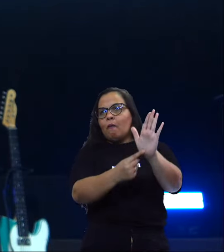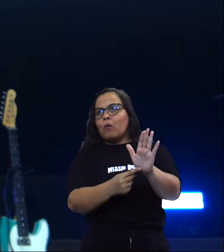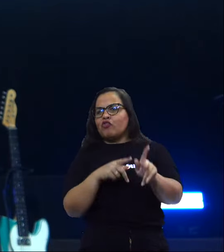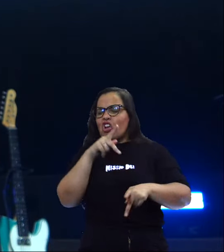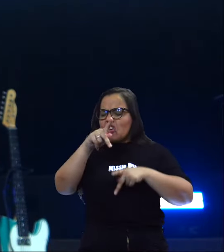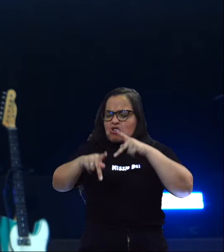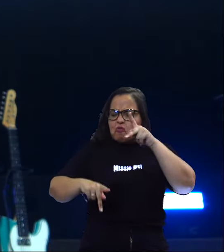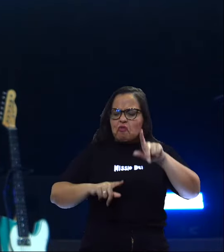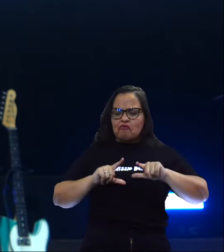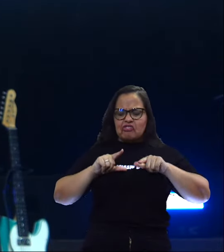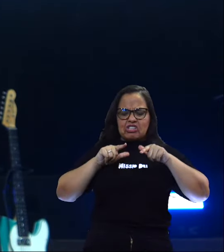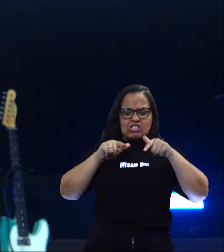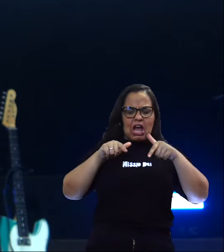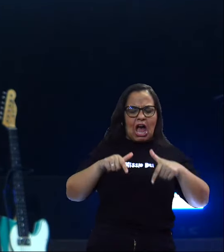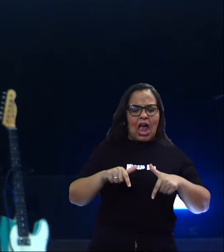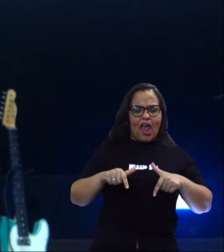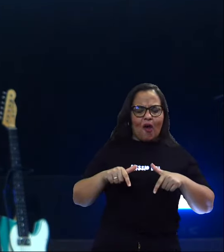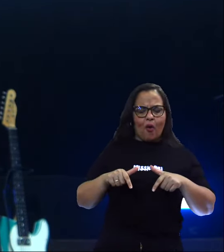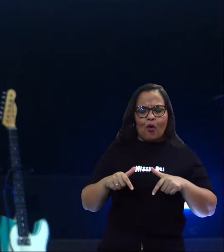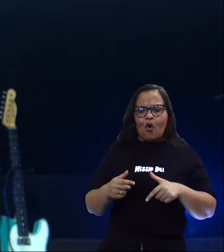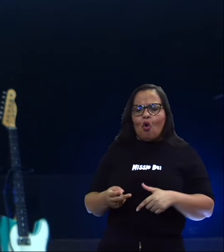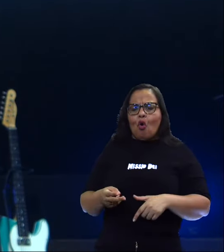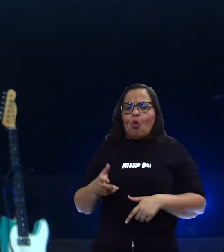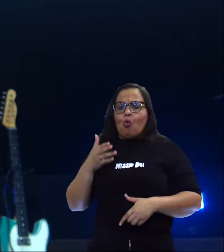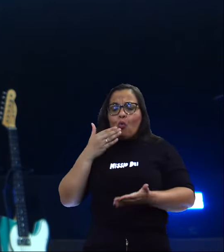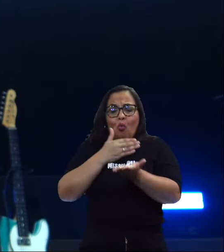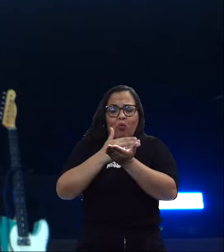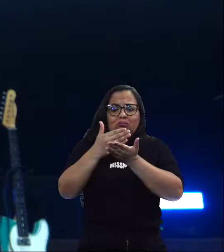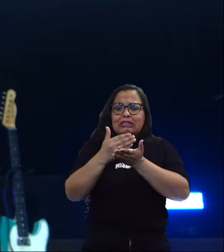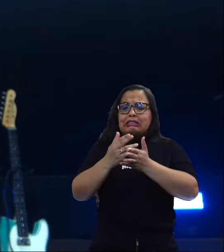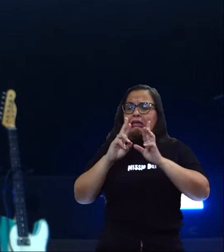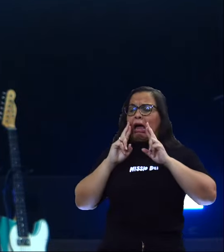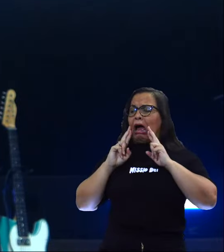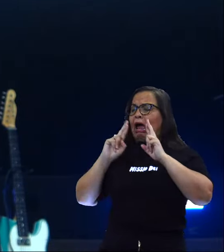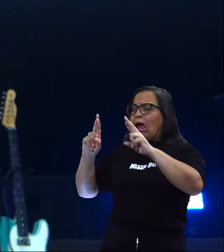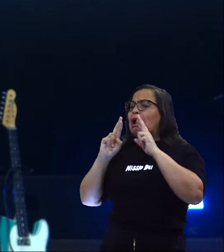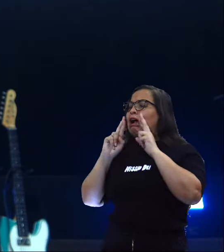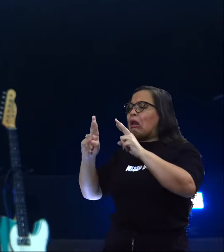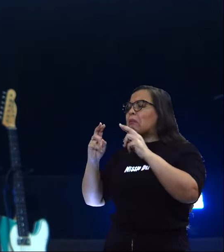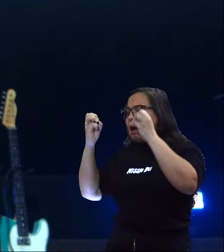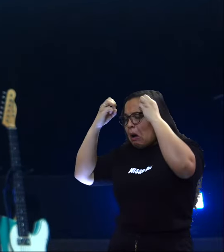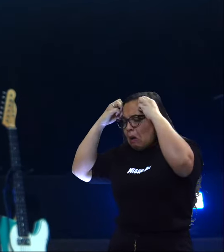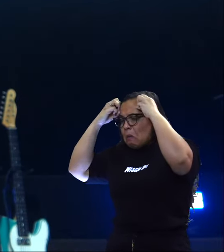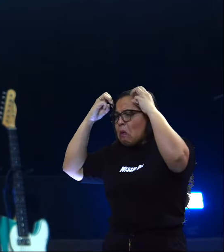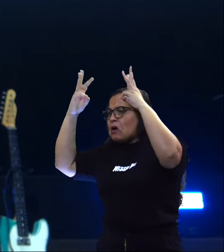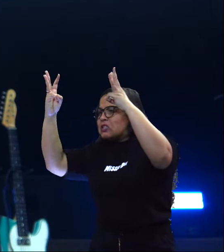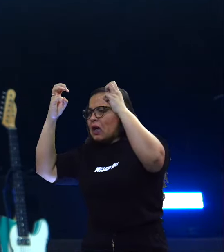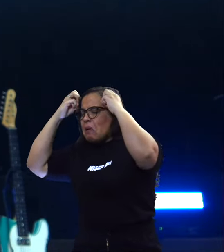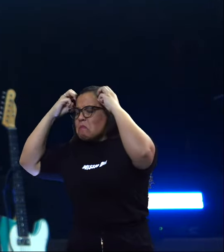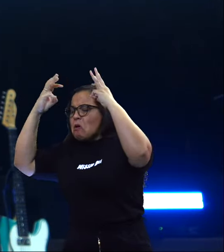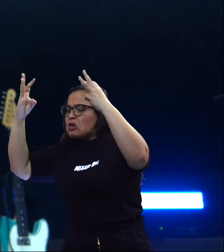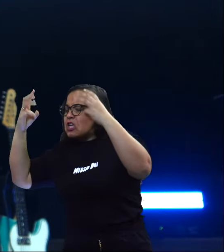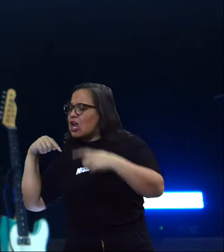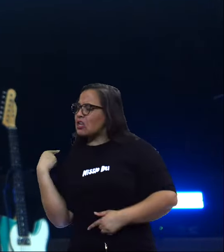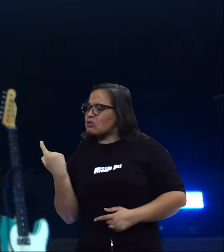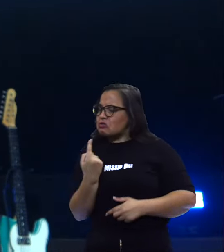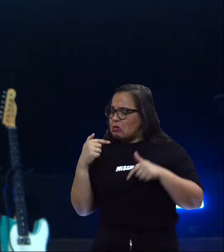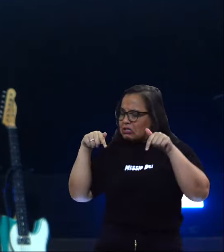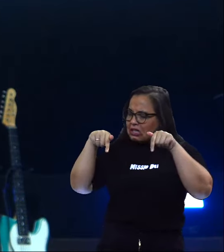melhor voltarmos para o Egito? E disseram uns aos outros: escolheremos um chefe e voltaremos para o Egito.